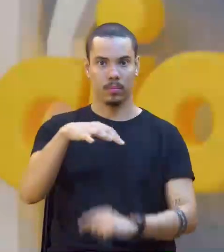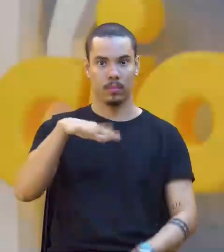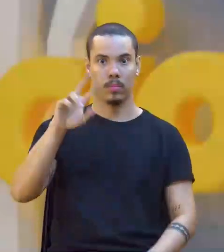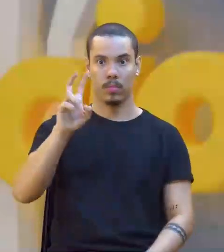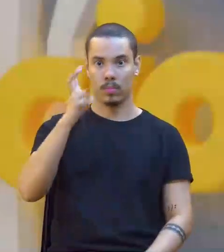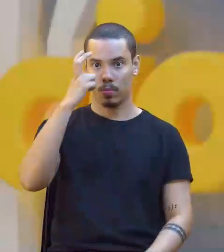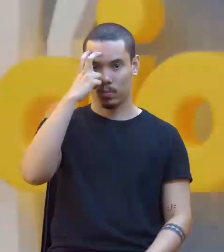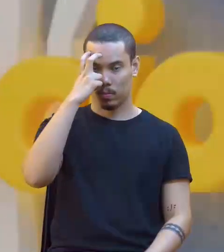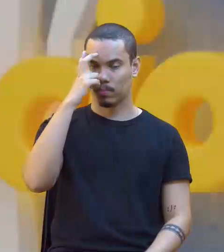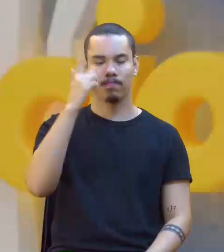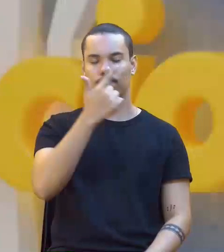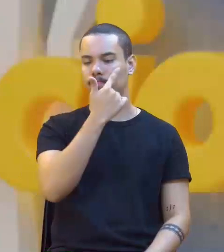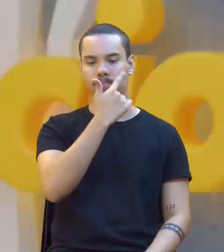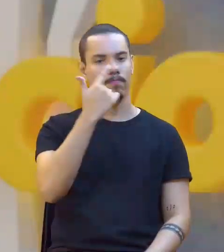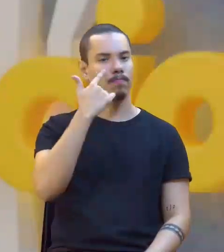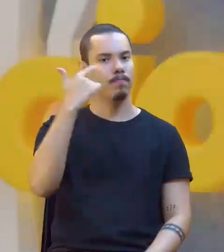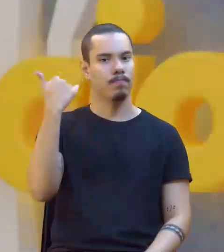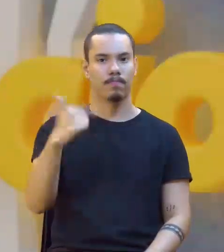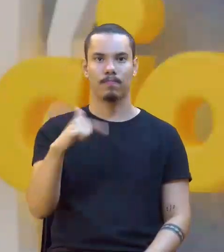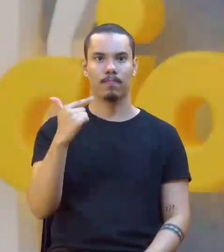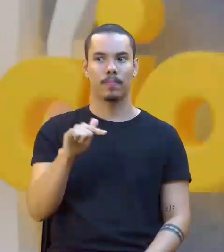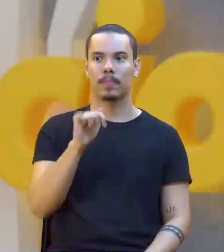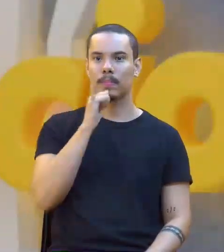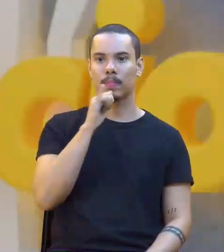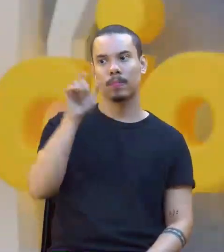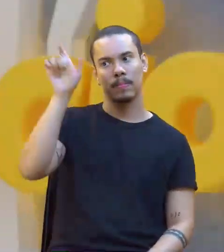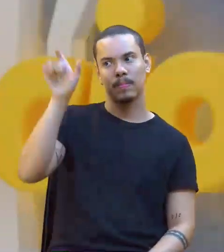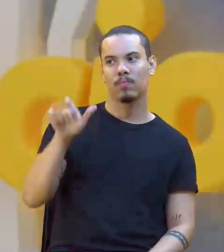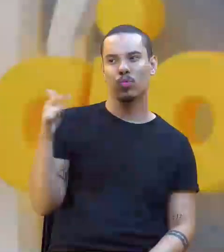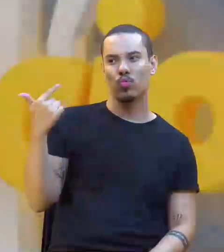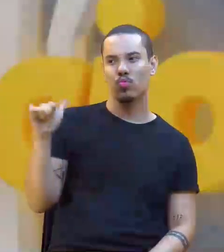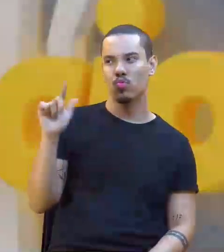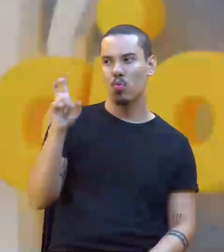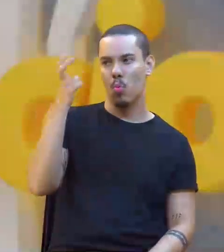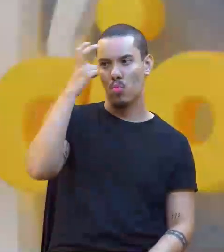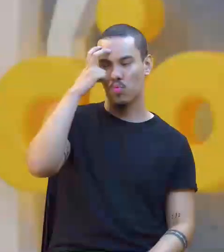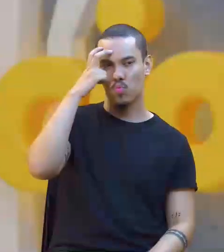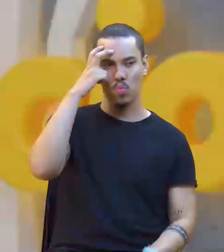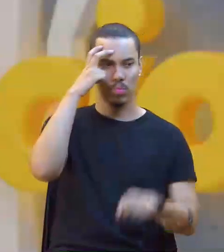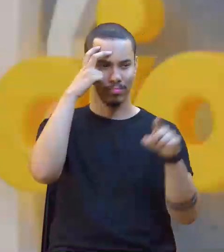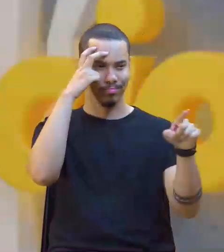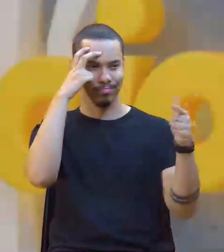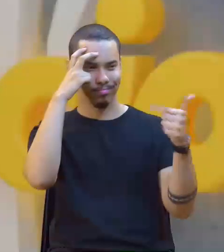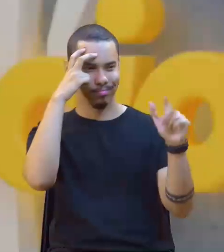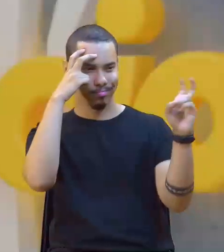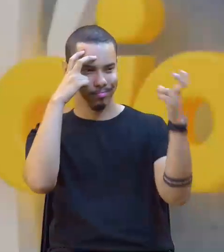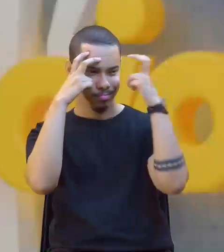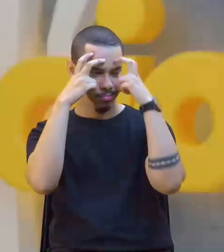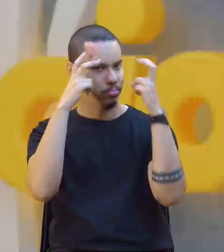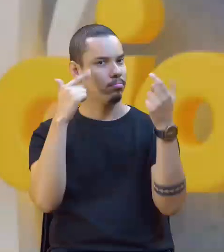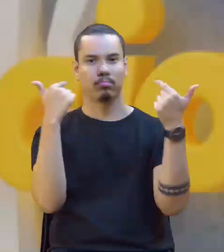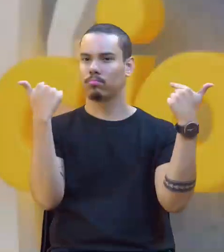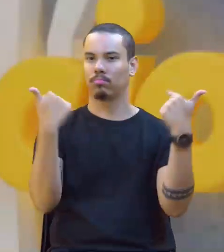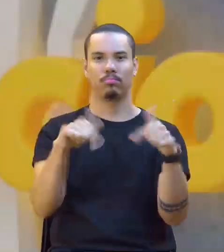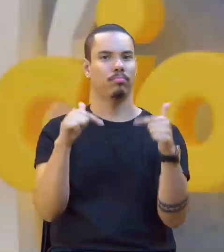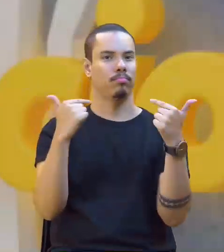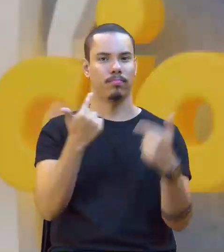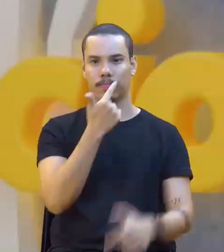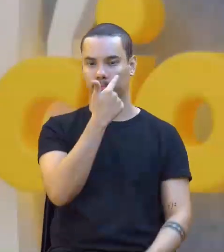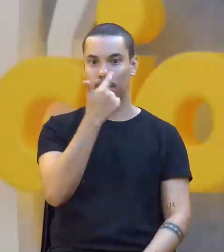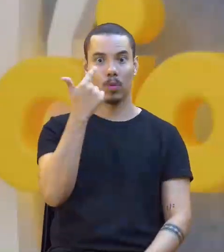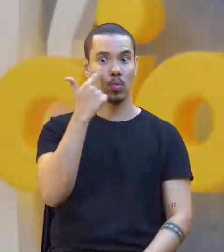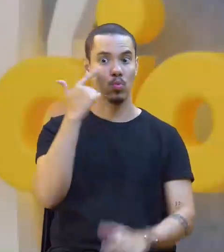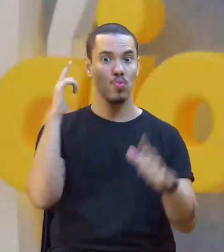Não existe fulano não tem cultura, não existe ciclano não tem cultura. Isso não existe, tá, gente? Todos nós temos